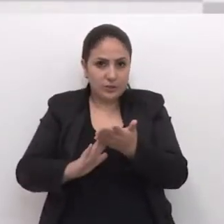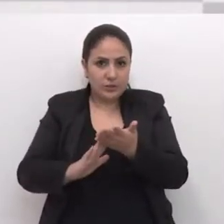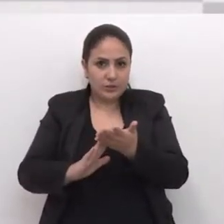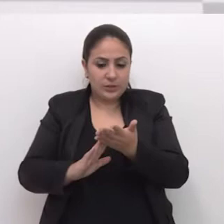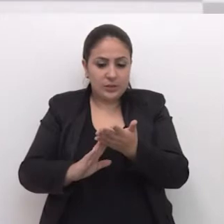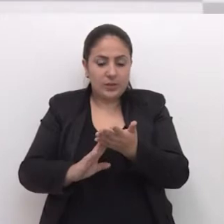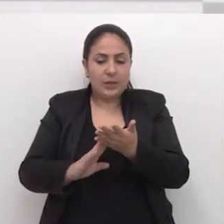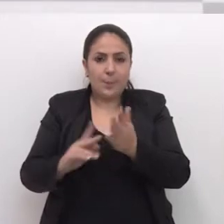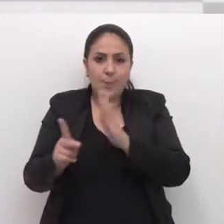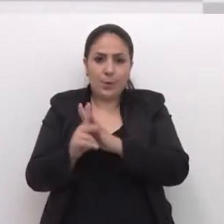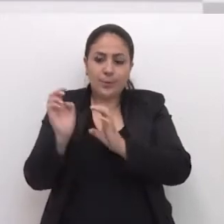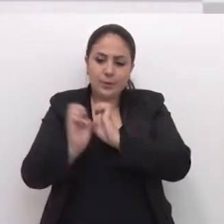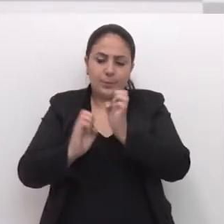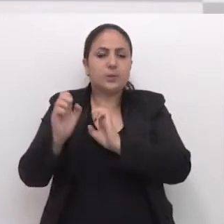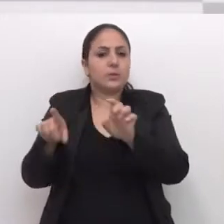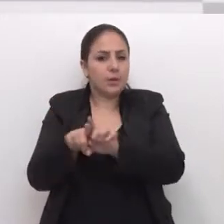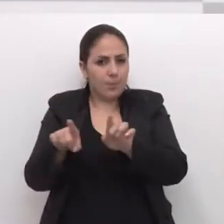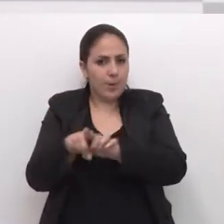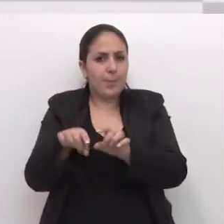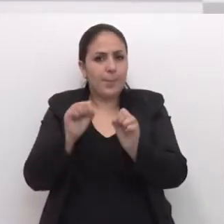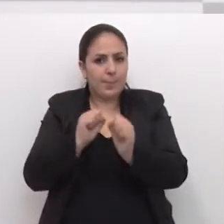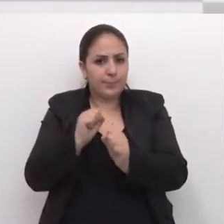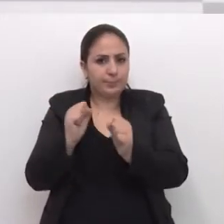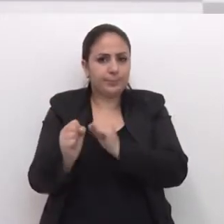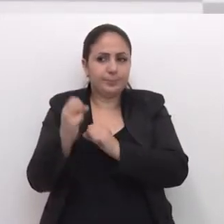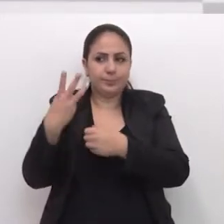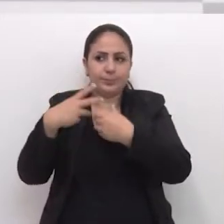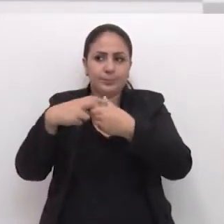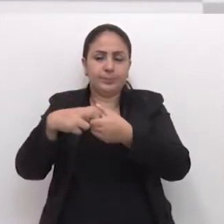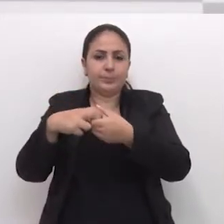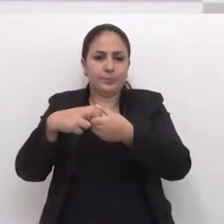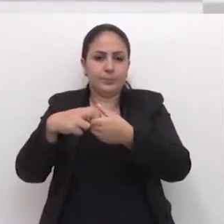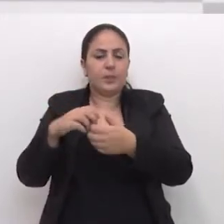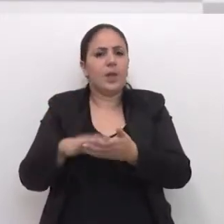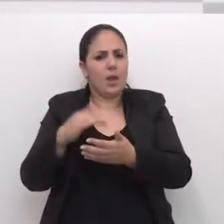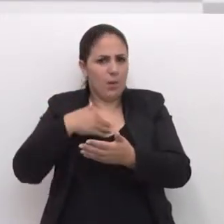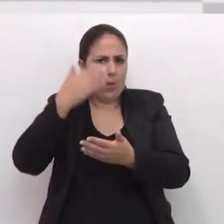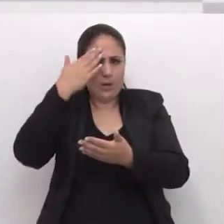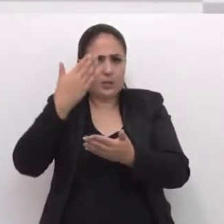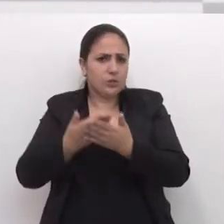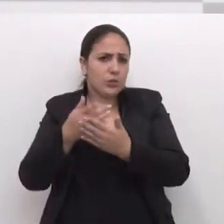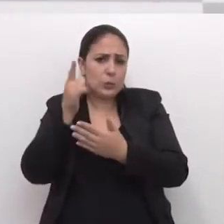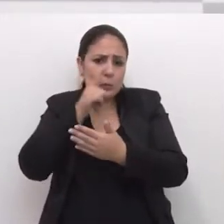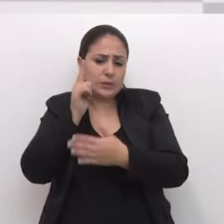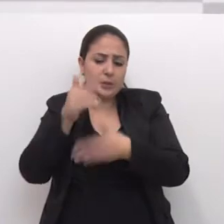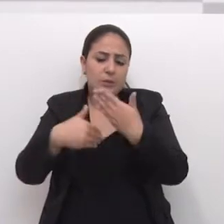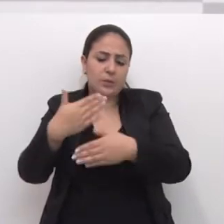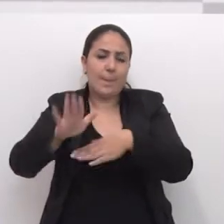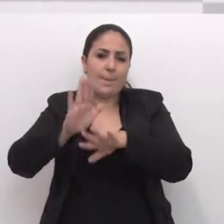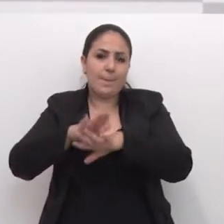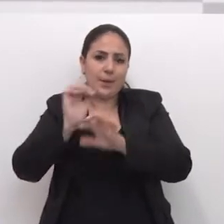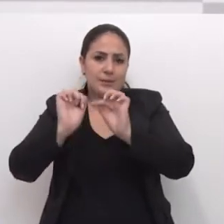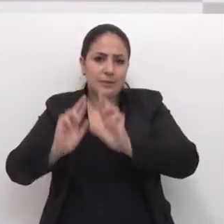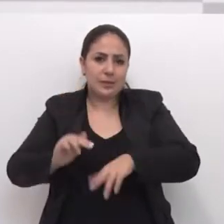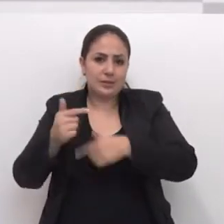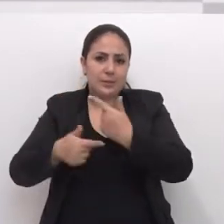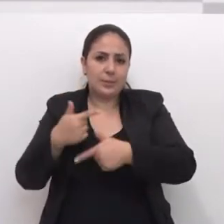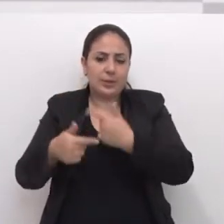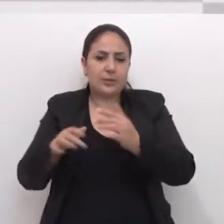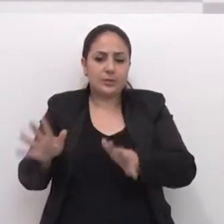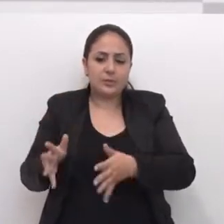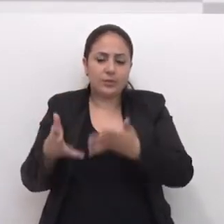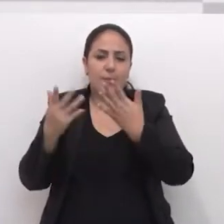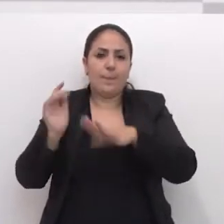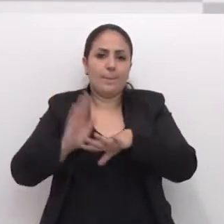atividades finais da empresa também sejam terceirizadas, eu acredito que só venha a desenvolver mais ainda o nosso mercado